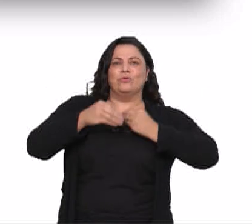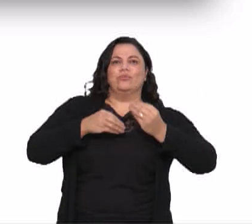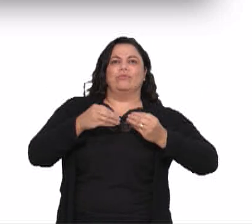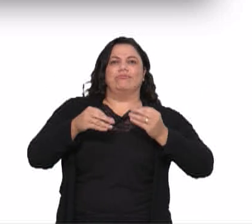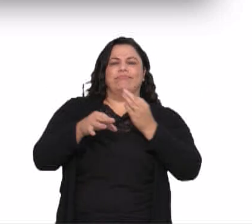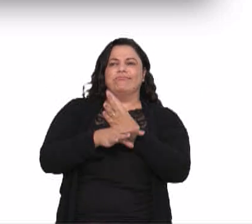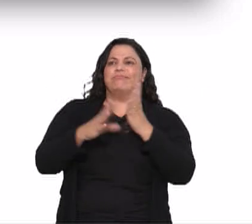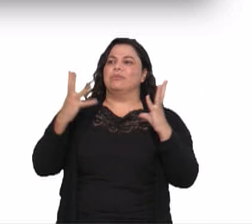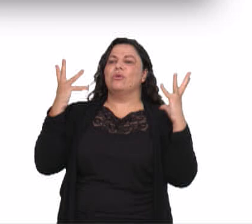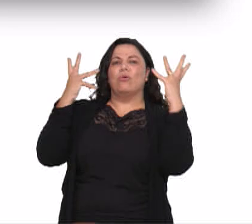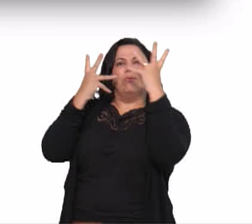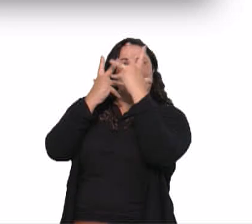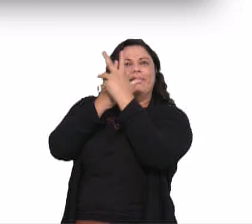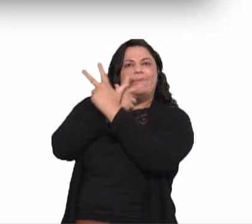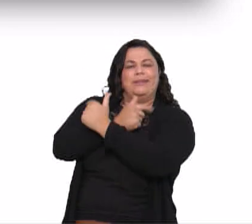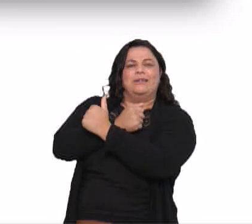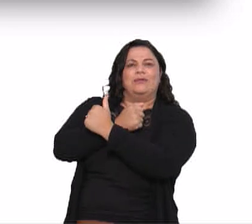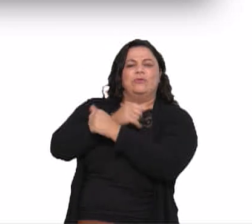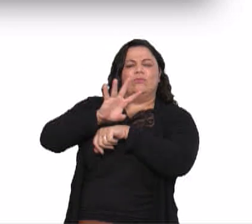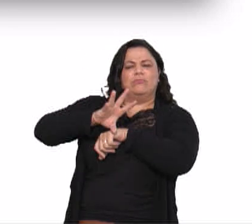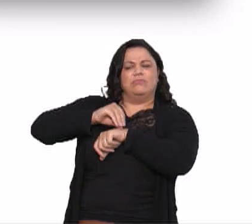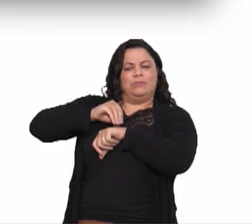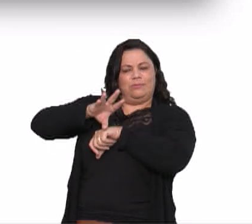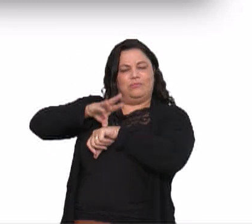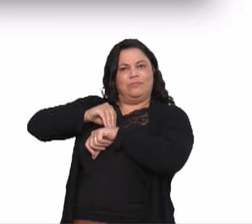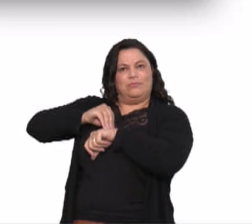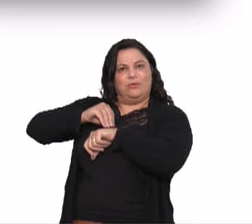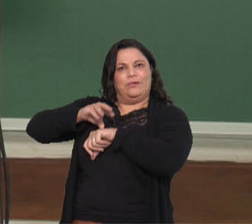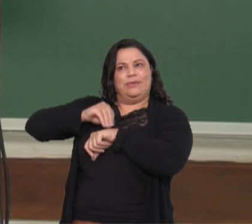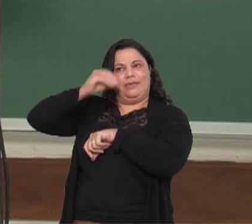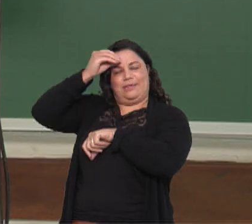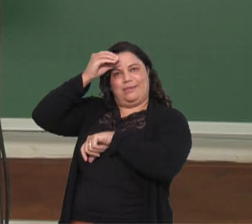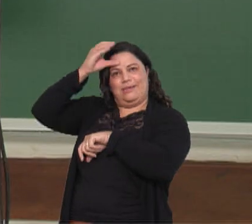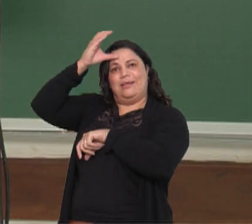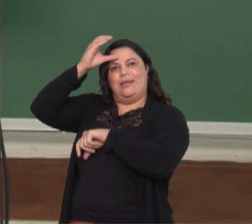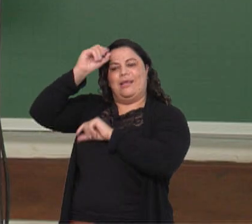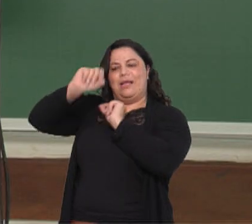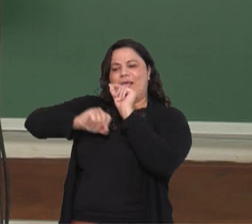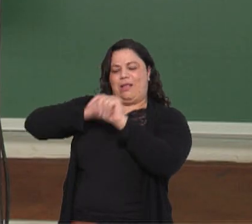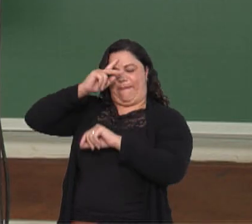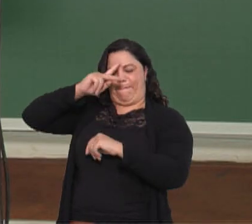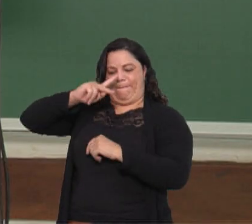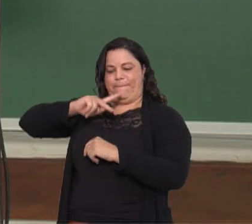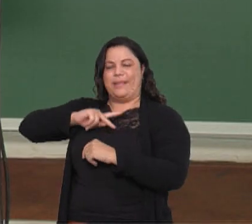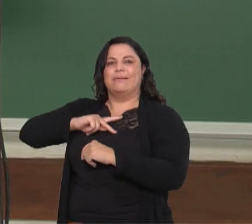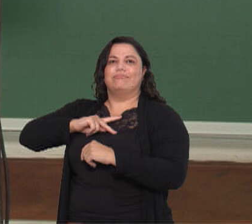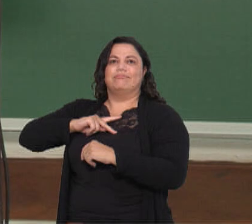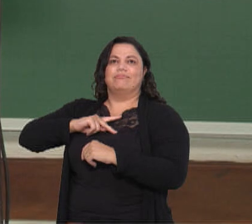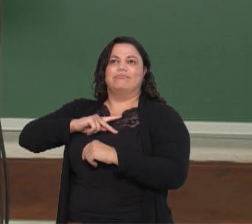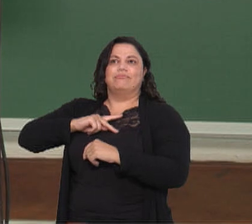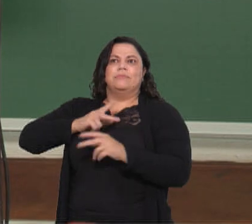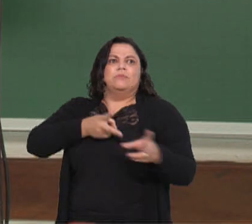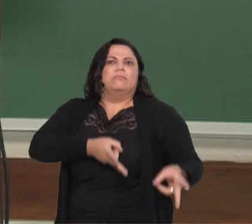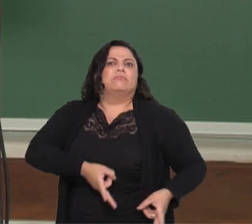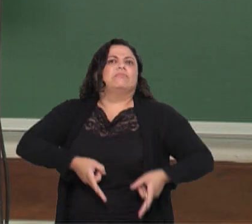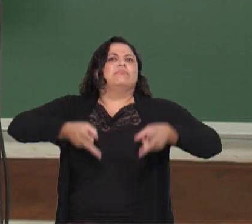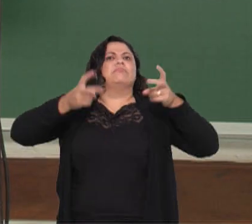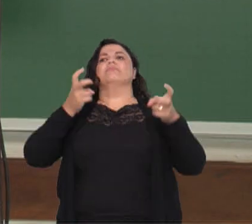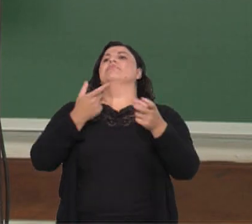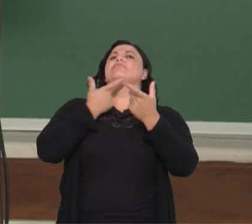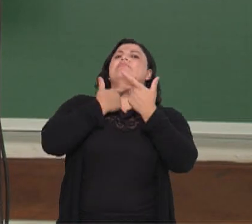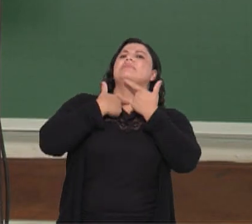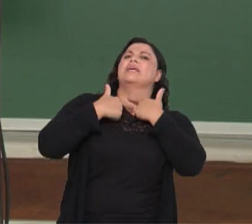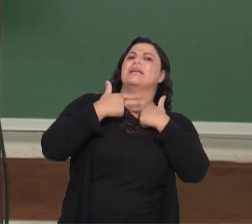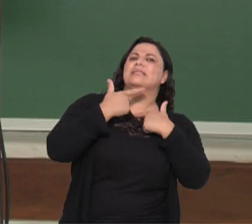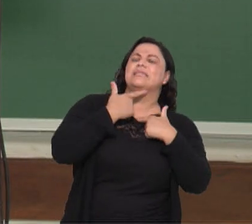próprio belo, e conheça, enfim, o que é o belo em si. Então perceba que esse desejo que move a sua